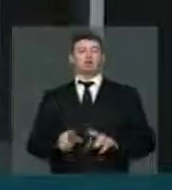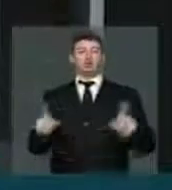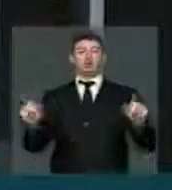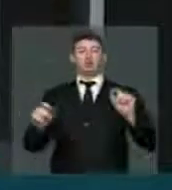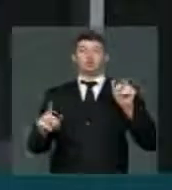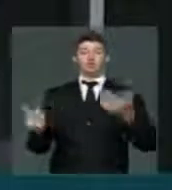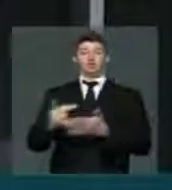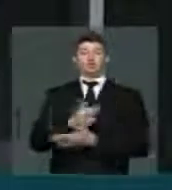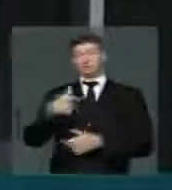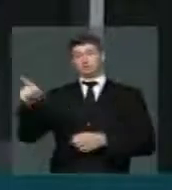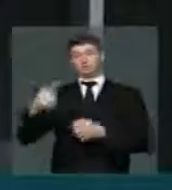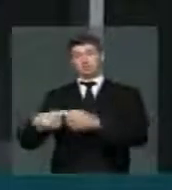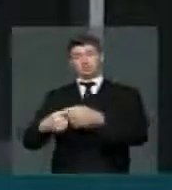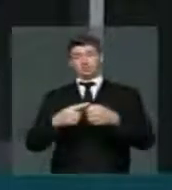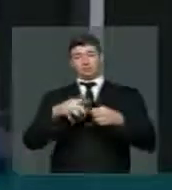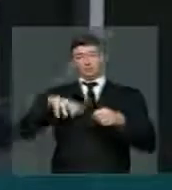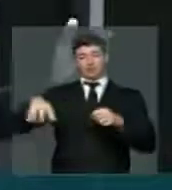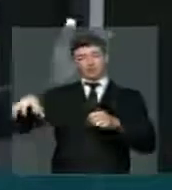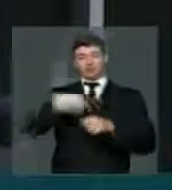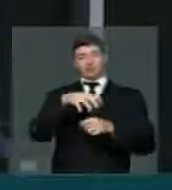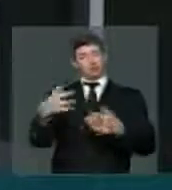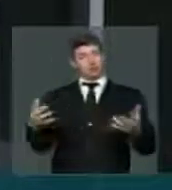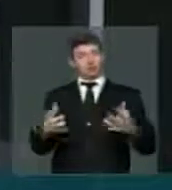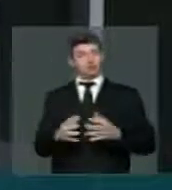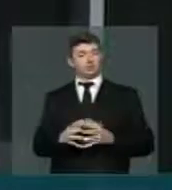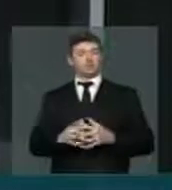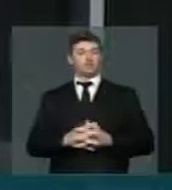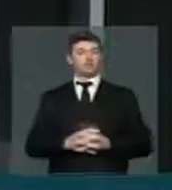caso do que ocorre nos outros municípios daquela região.